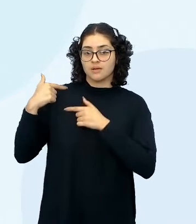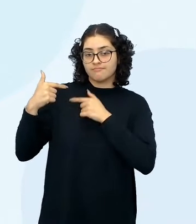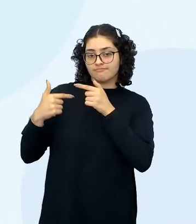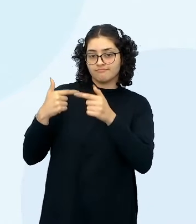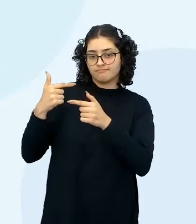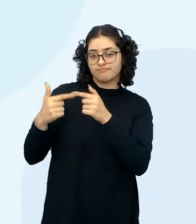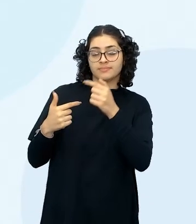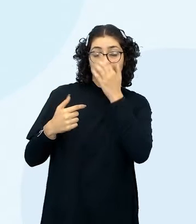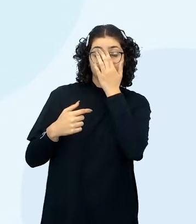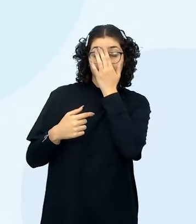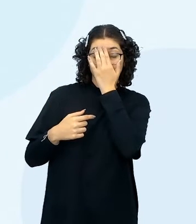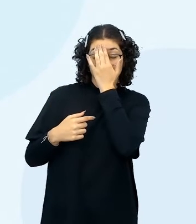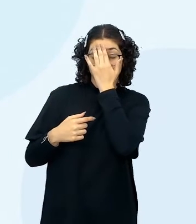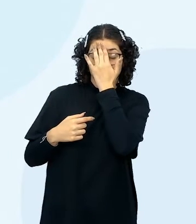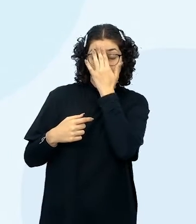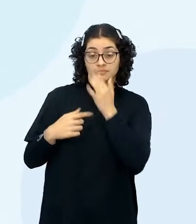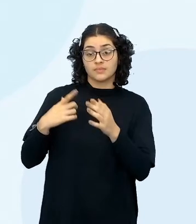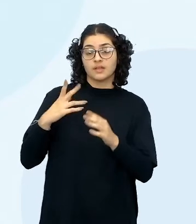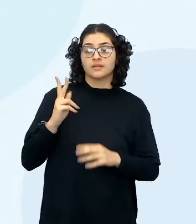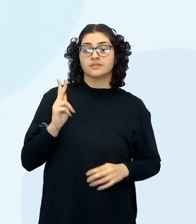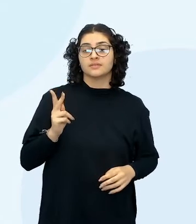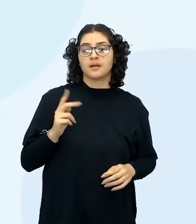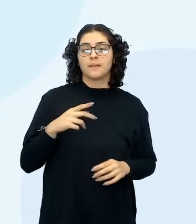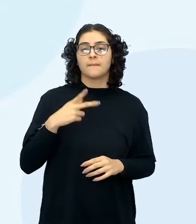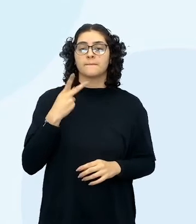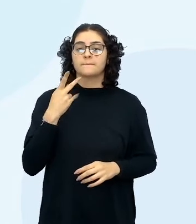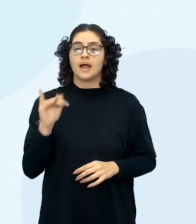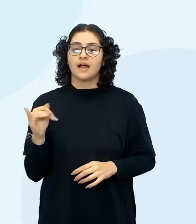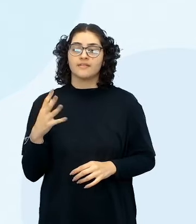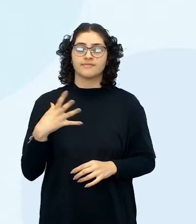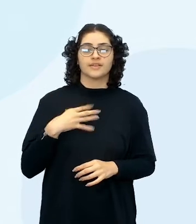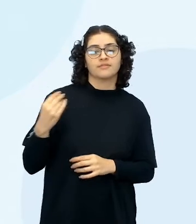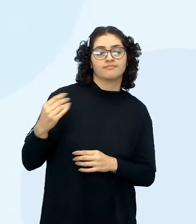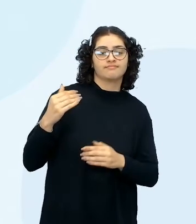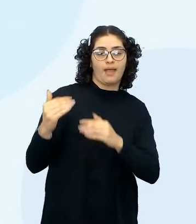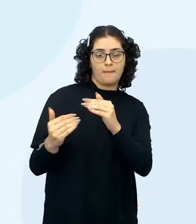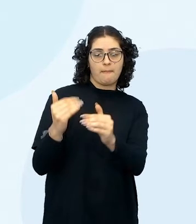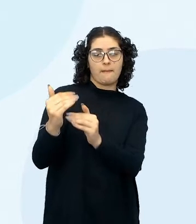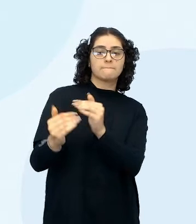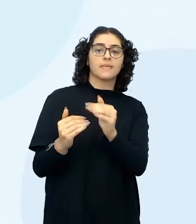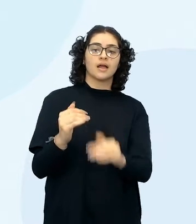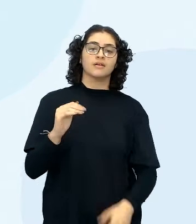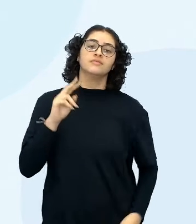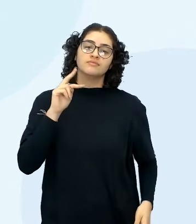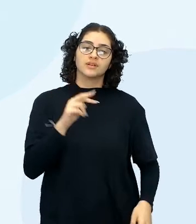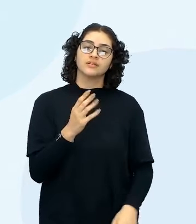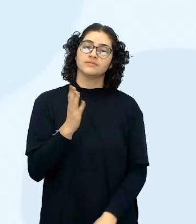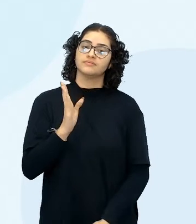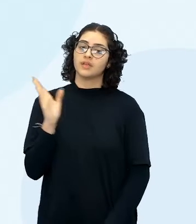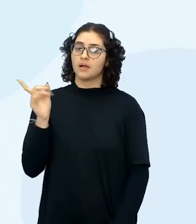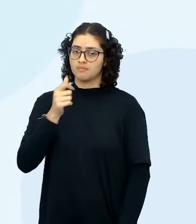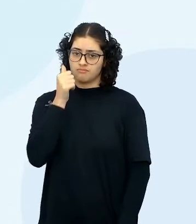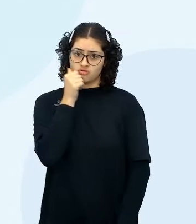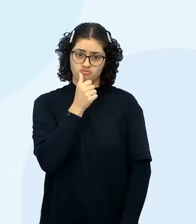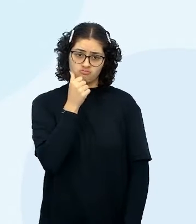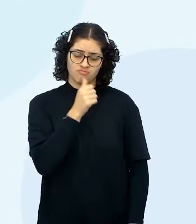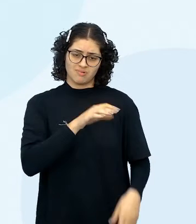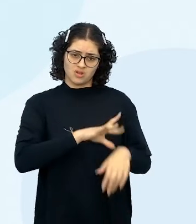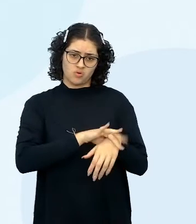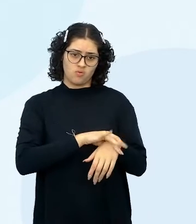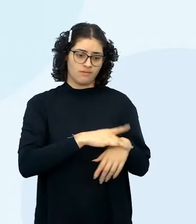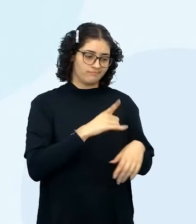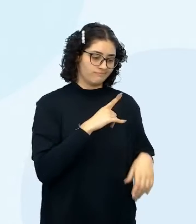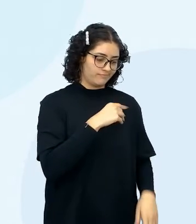hereditariedade, né, esse fator sendo passado aí de pai para filho. A mesma coisa, vamos imaginar uma mulher portadora